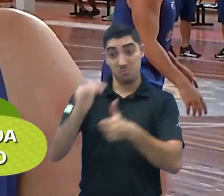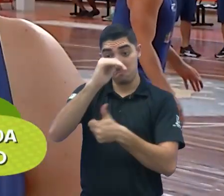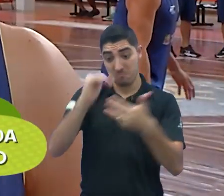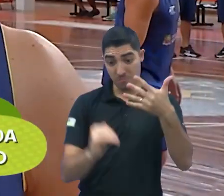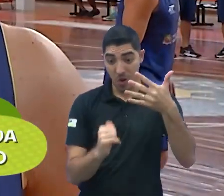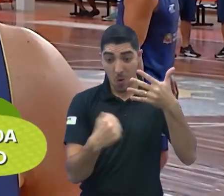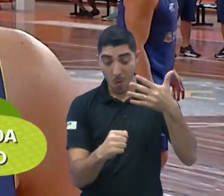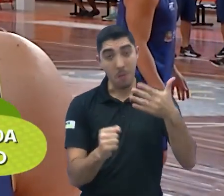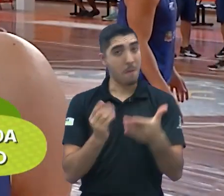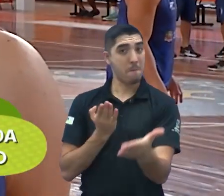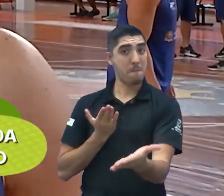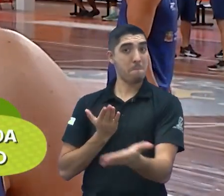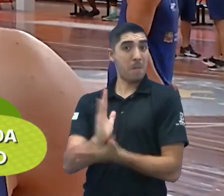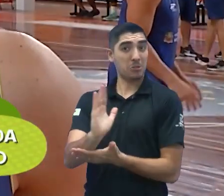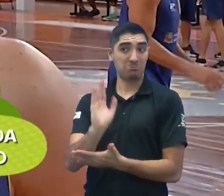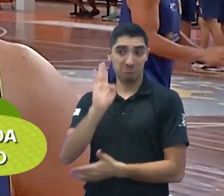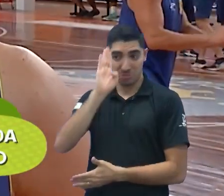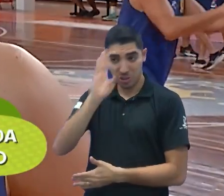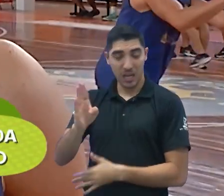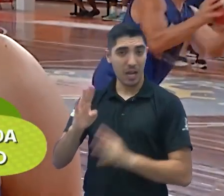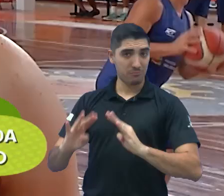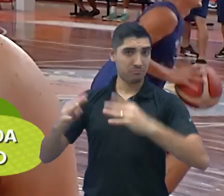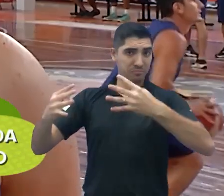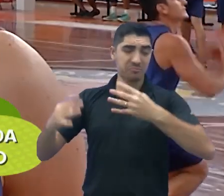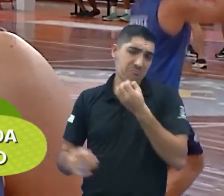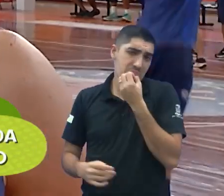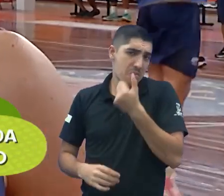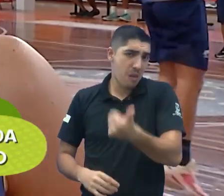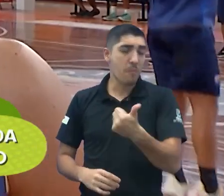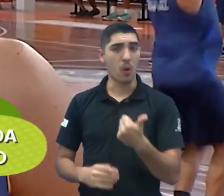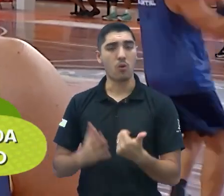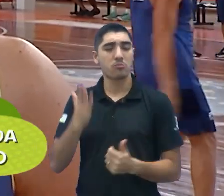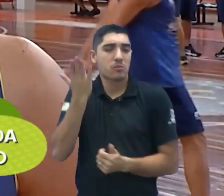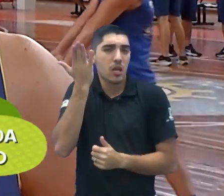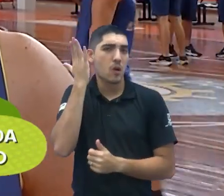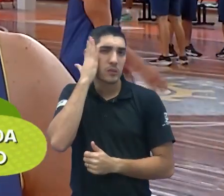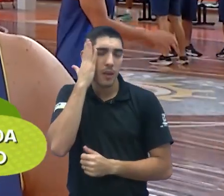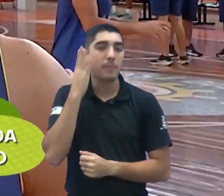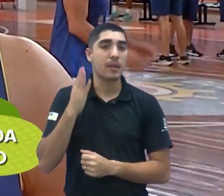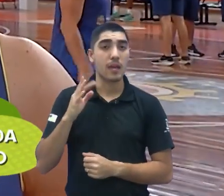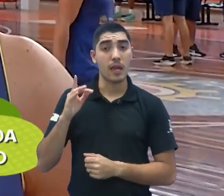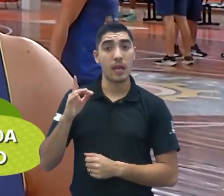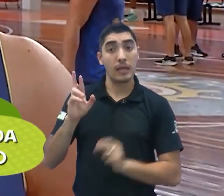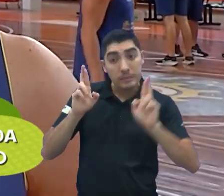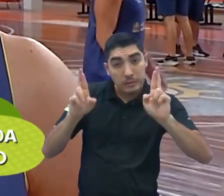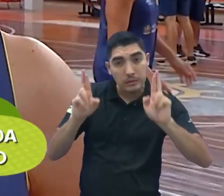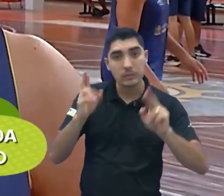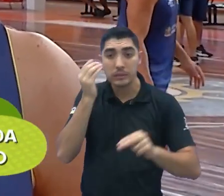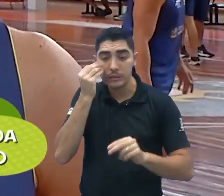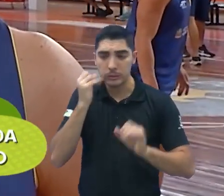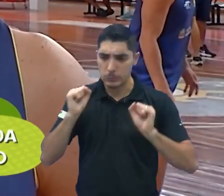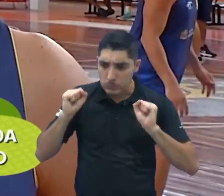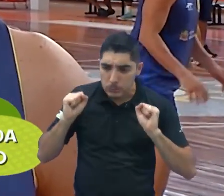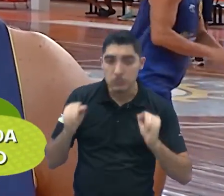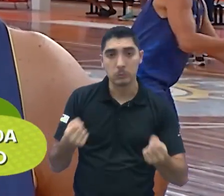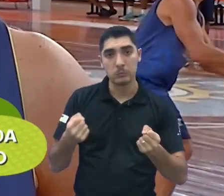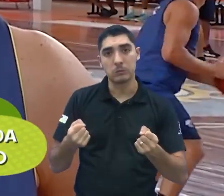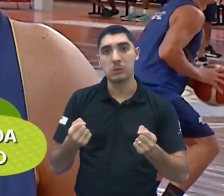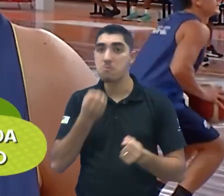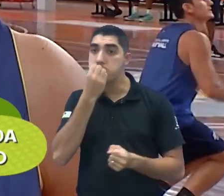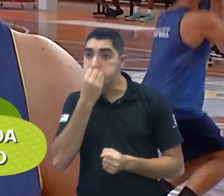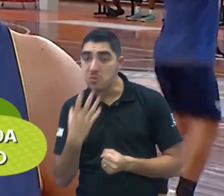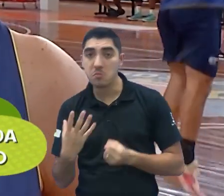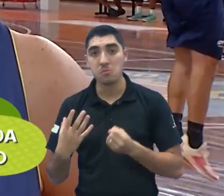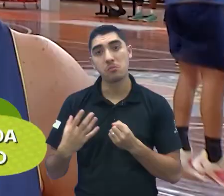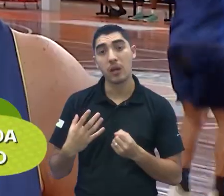classificado para o Super 8. Então, assim, pensando em campeonato, pensando em tabela, pensando em equipe, a gente pensa sempre em lutar pelas primeiras posições e aí o